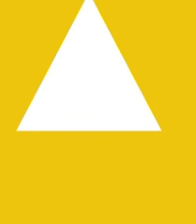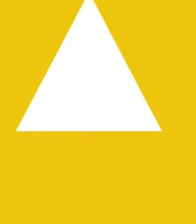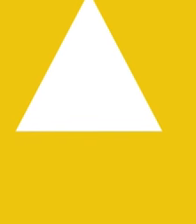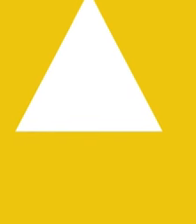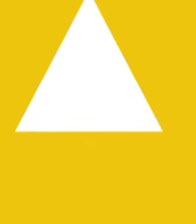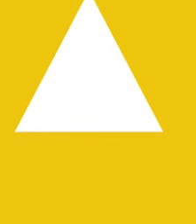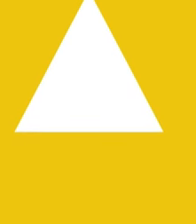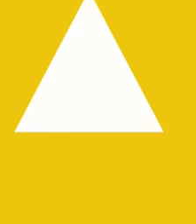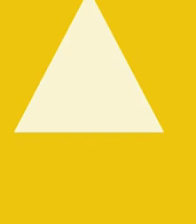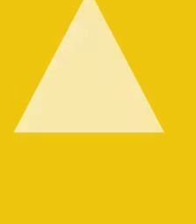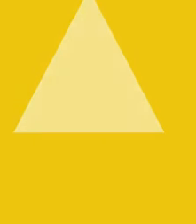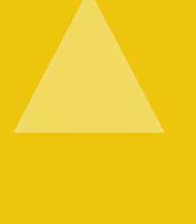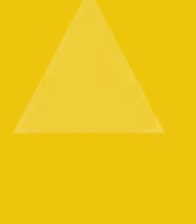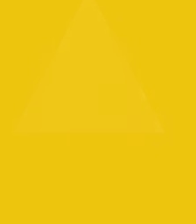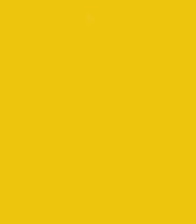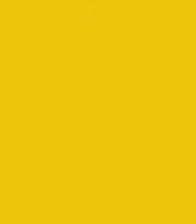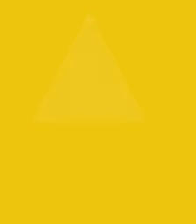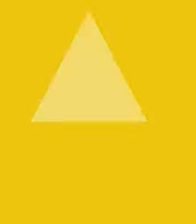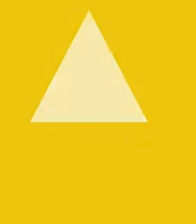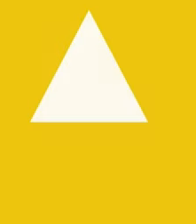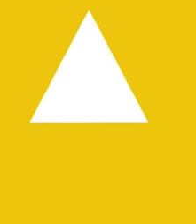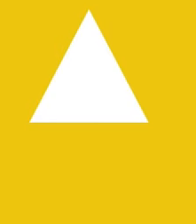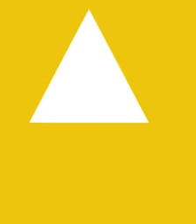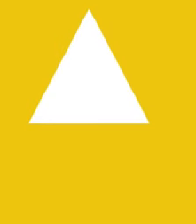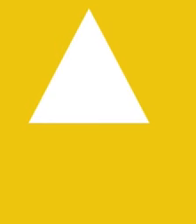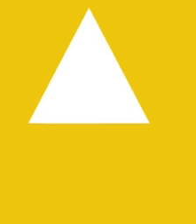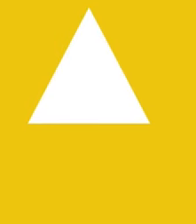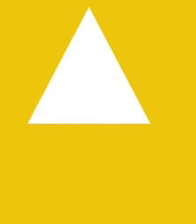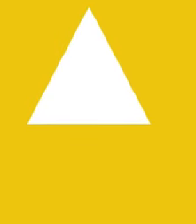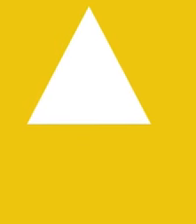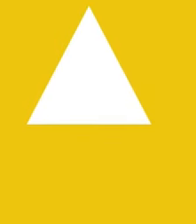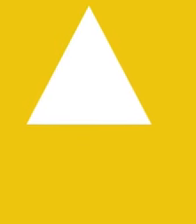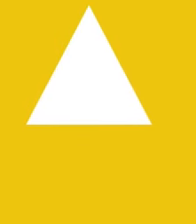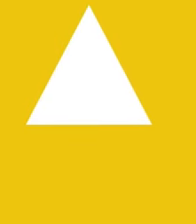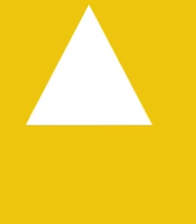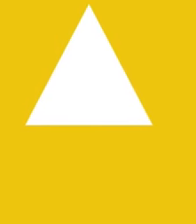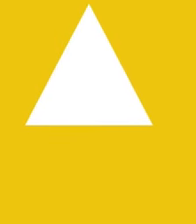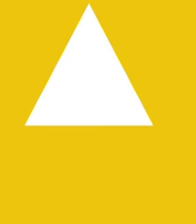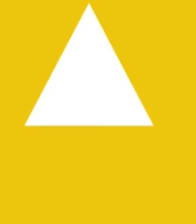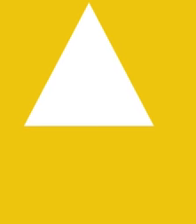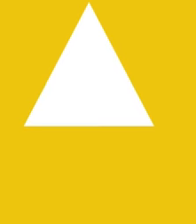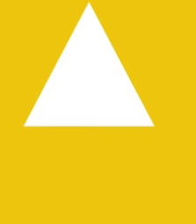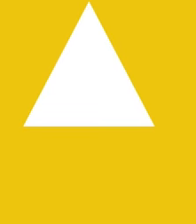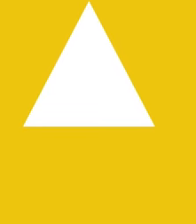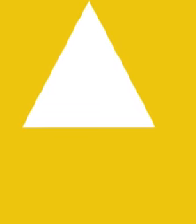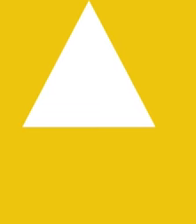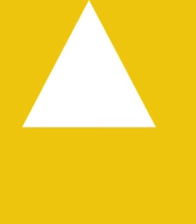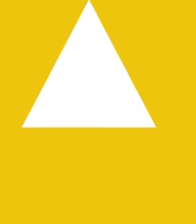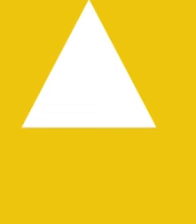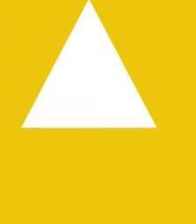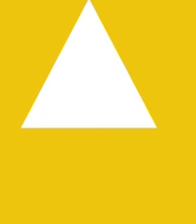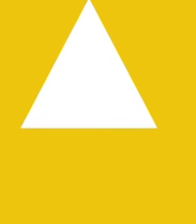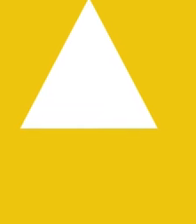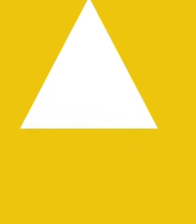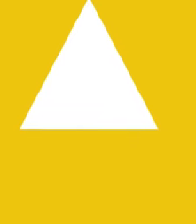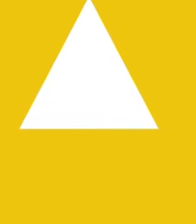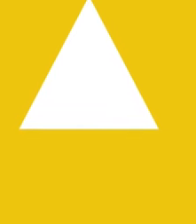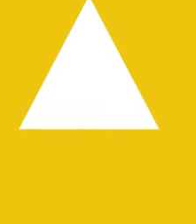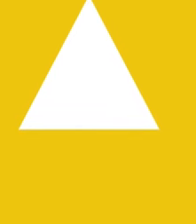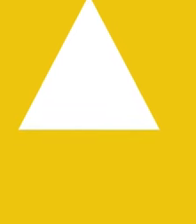então tá então vou parar de falar mal não vou falar mal de ninguém sa sa eu falei mal de alguém acho que não né só do sistema que a gente